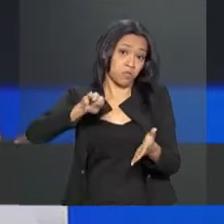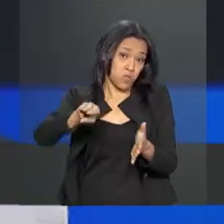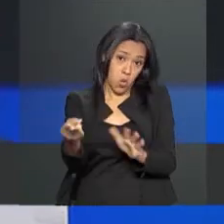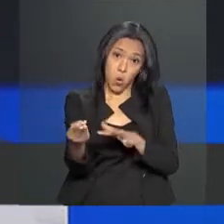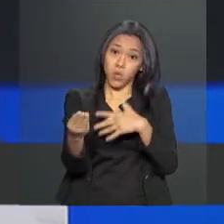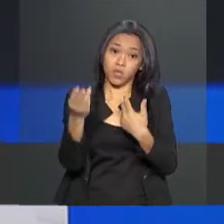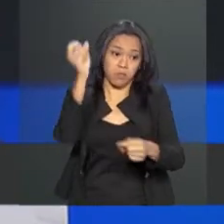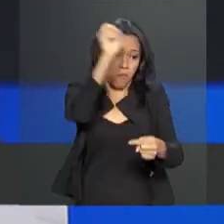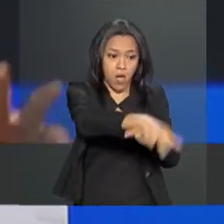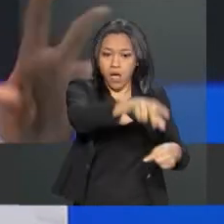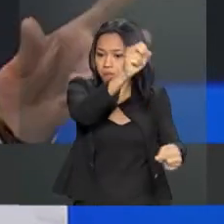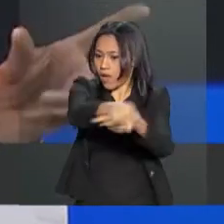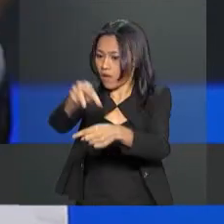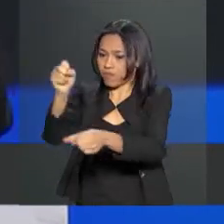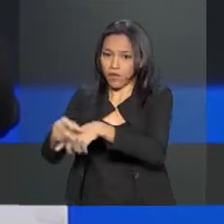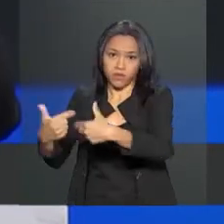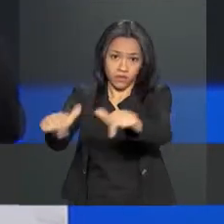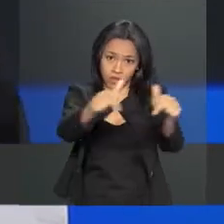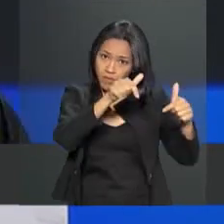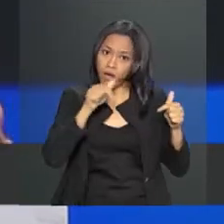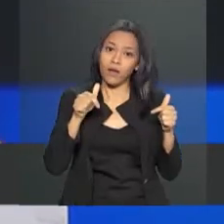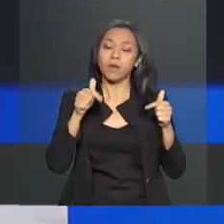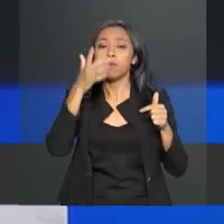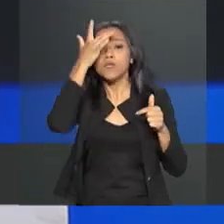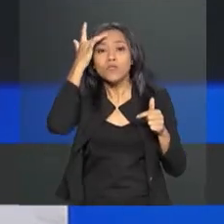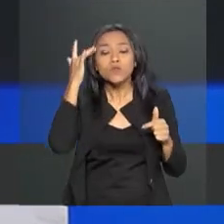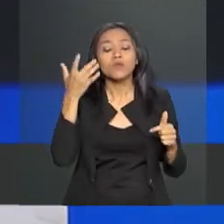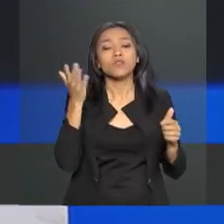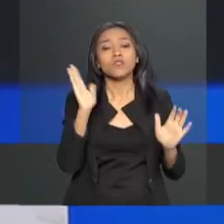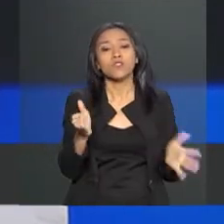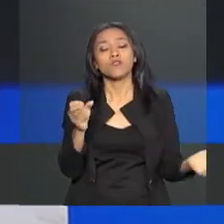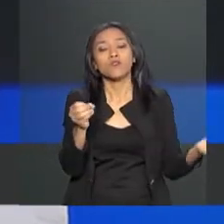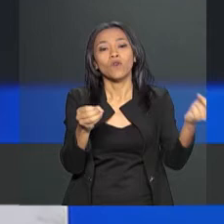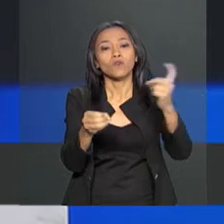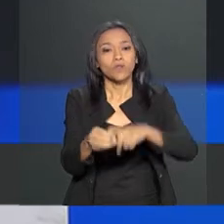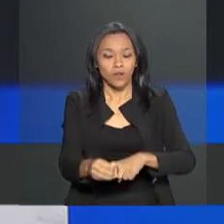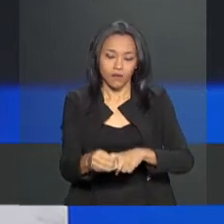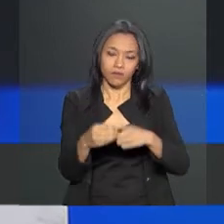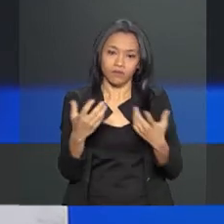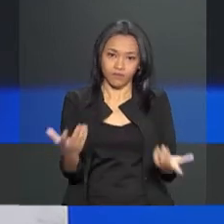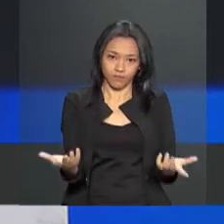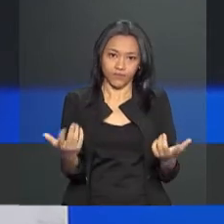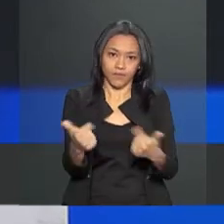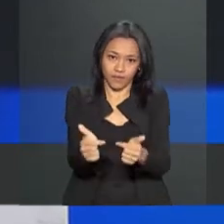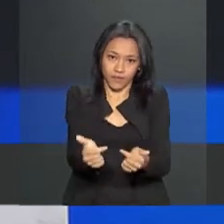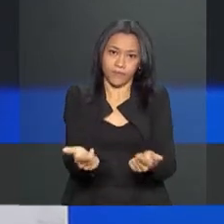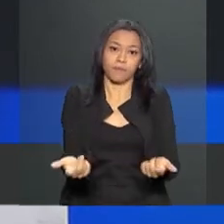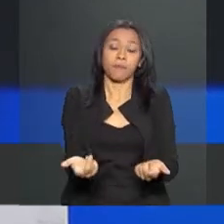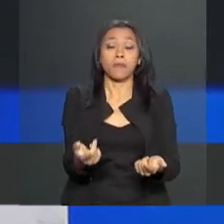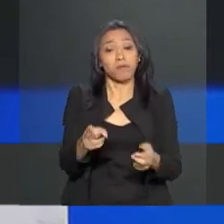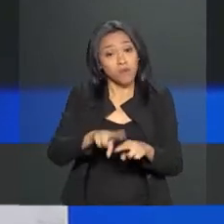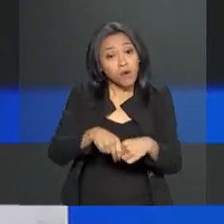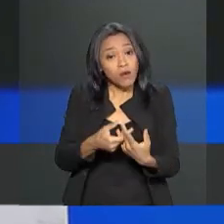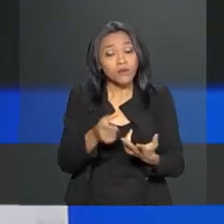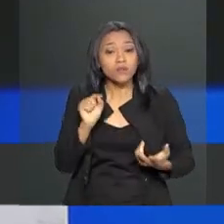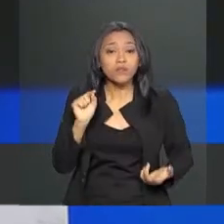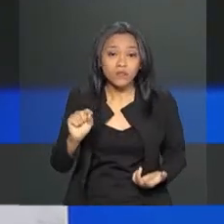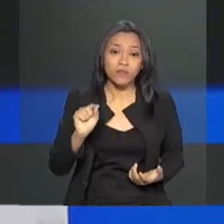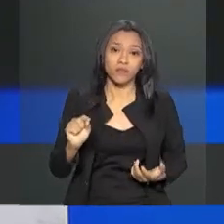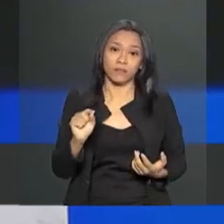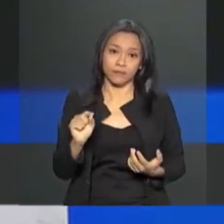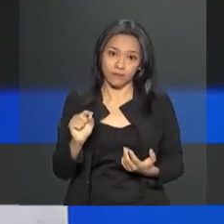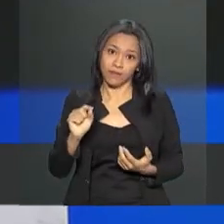de postos de trabalho, ou seja, gente que retomou alguma atividade, exata e precisamente em função